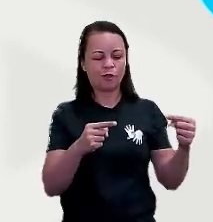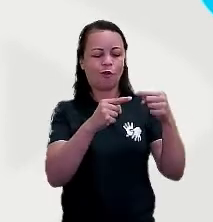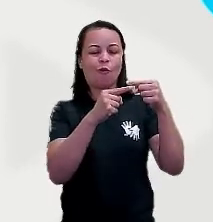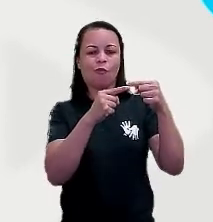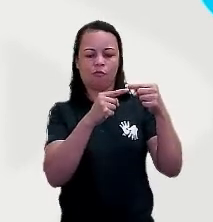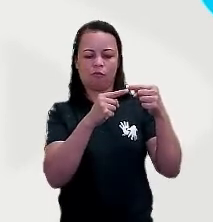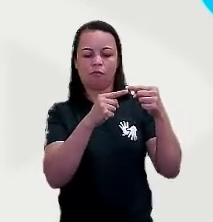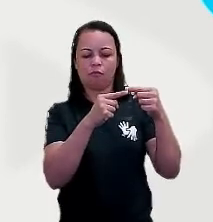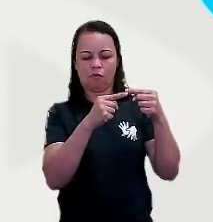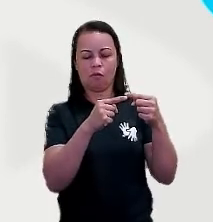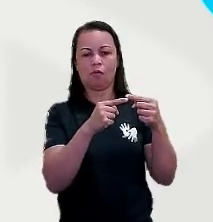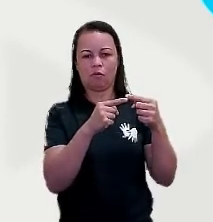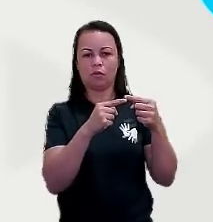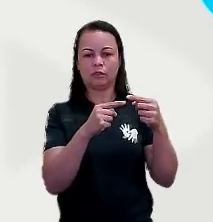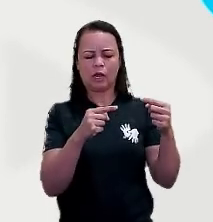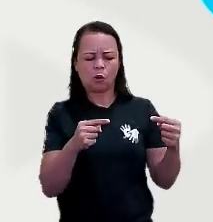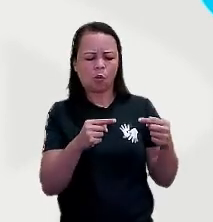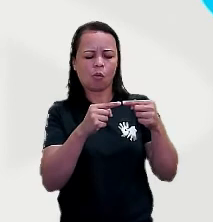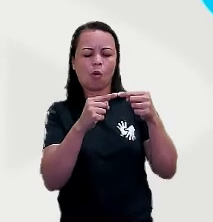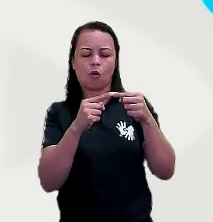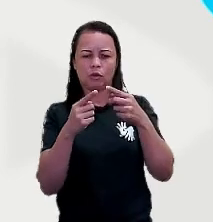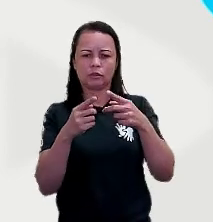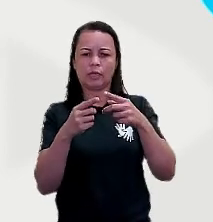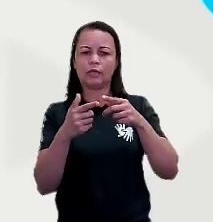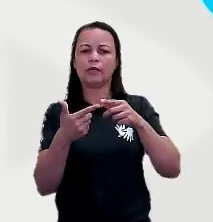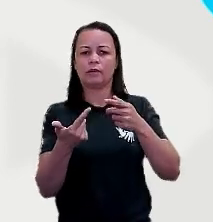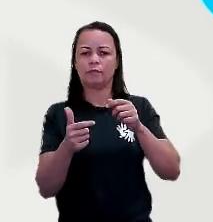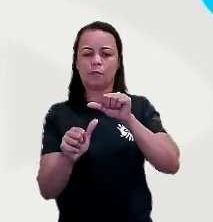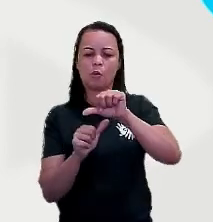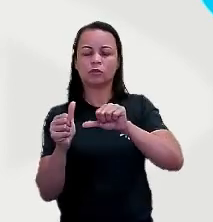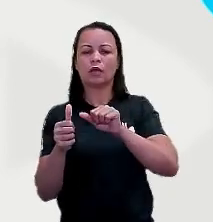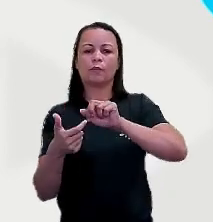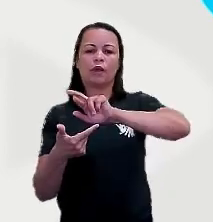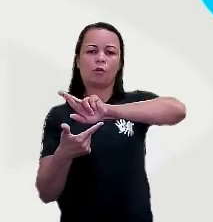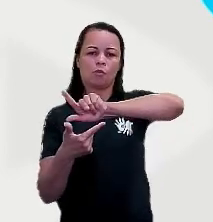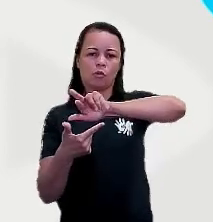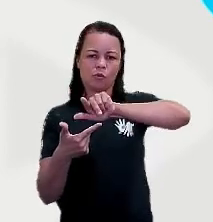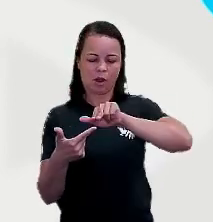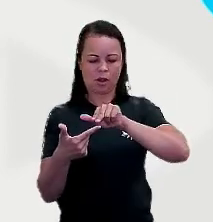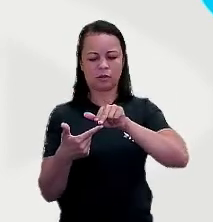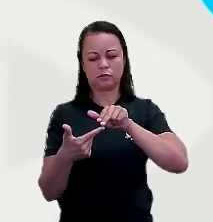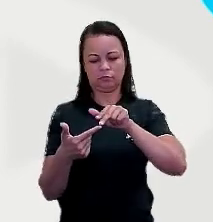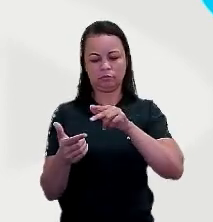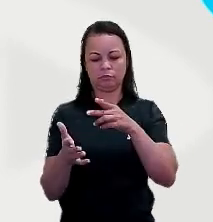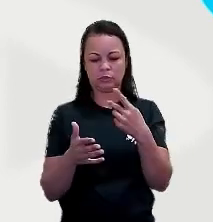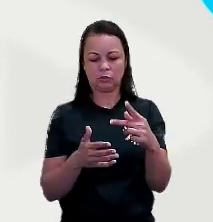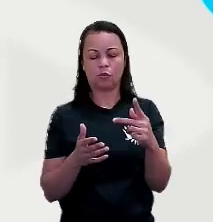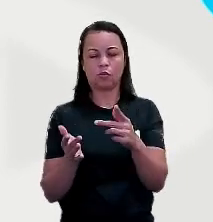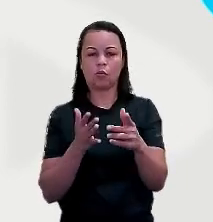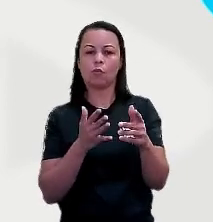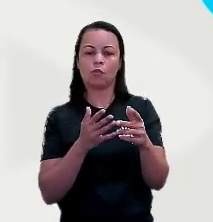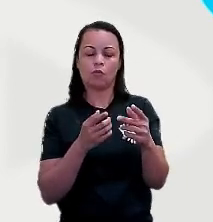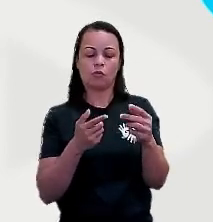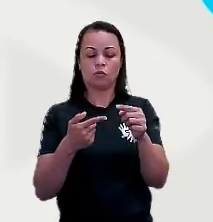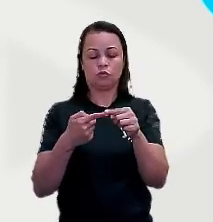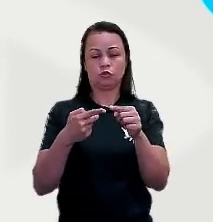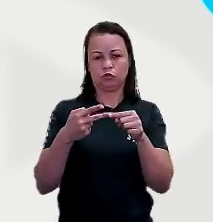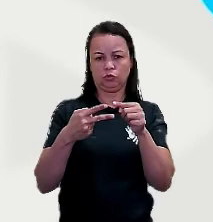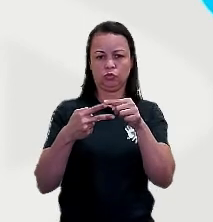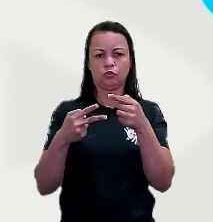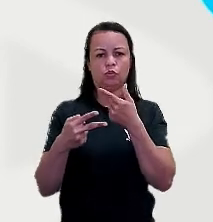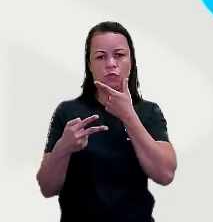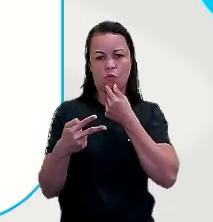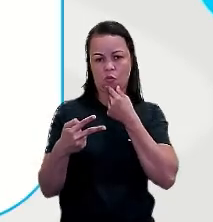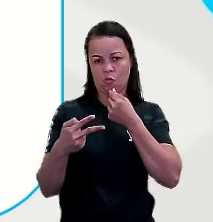concordando, ele precisa ir aí para o plural, né? Concordando tanto com Machado de Assis quanto com José de